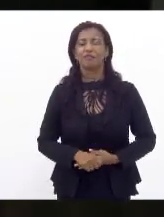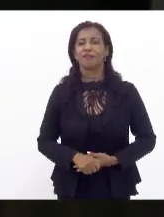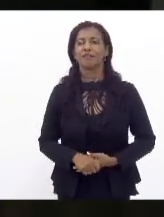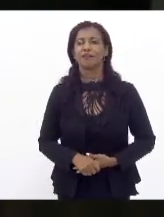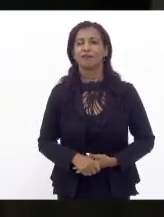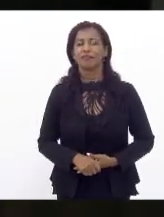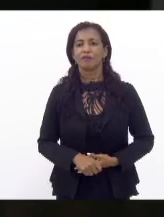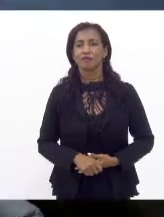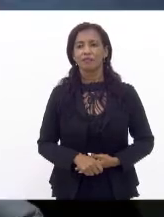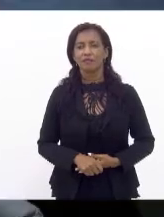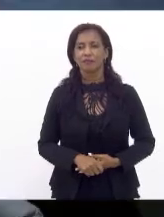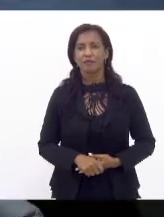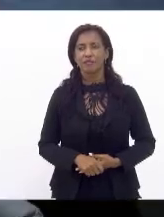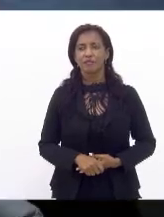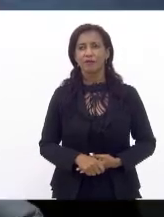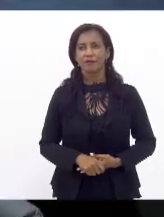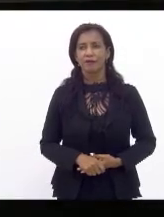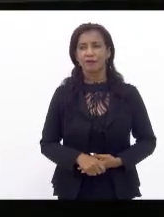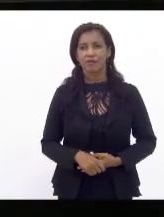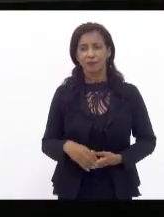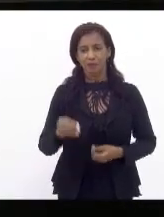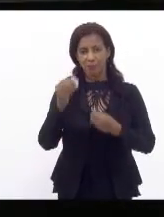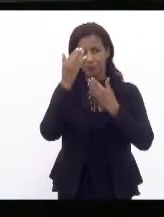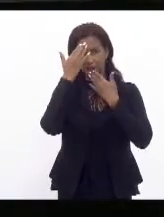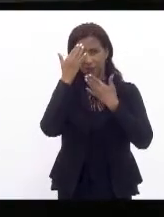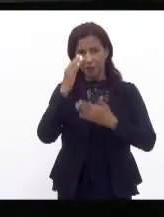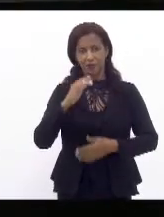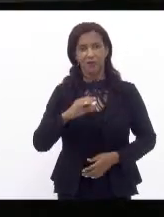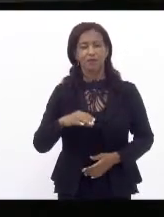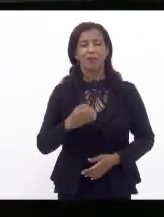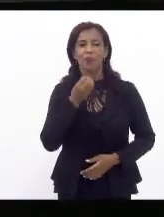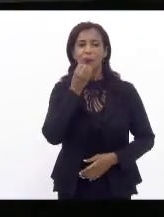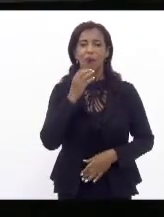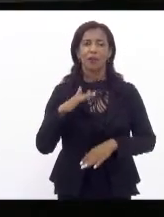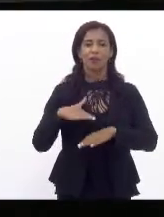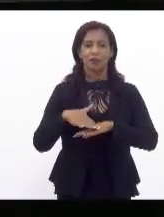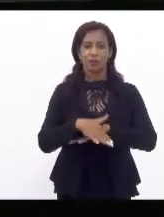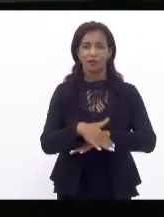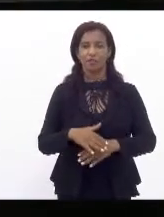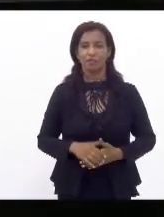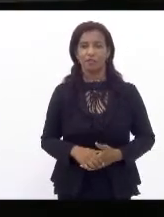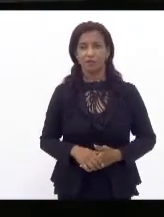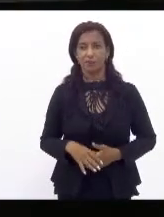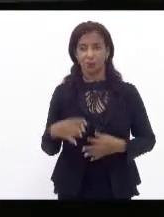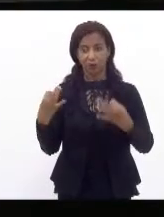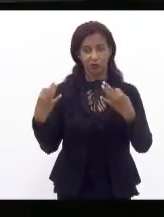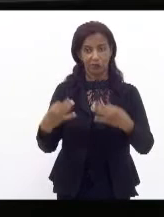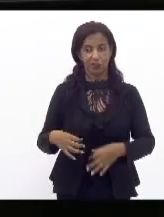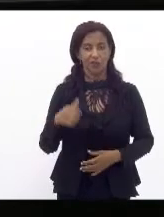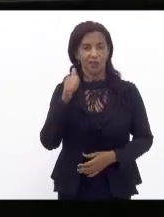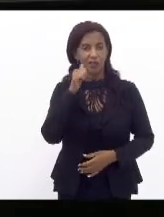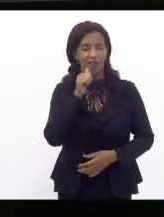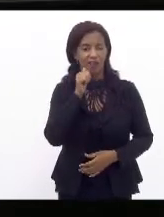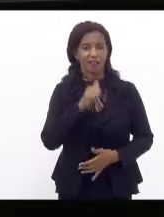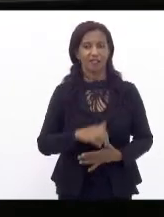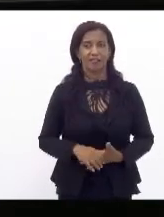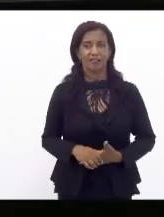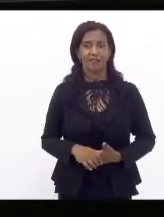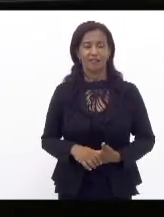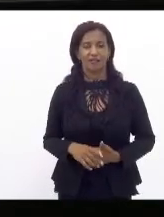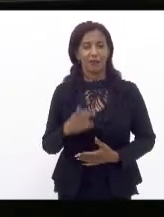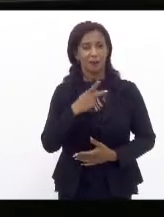no tempo regimental. Muito obrigada, tia Ju. Boa noite. Com certeza, uma mulher no,